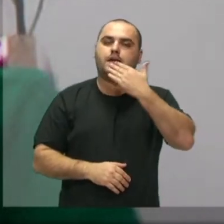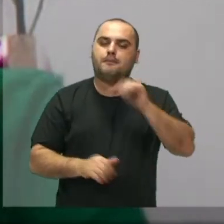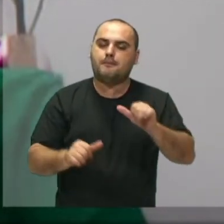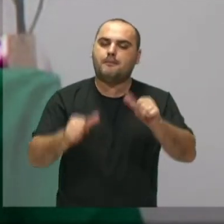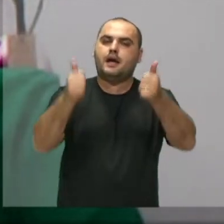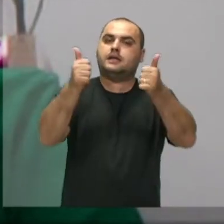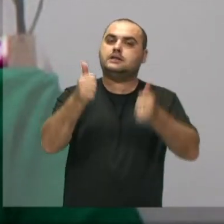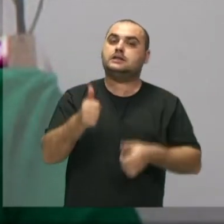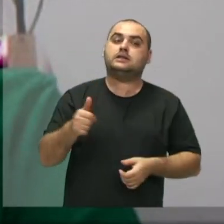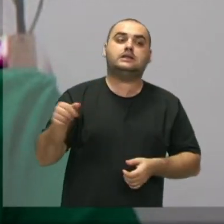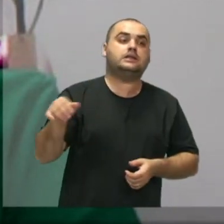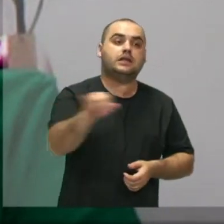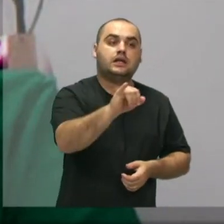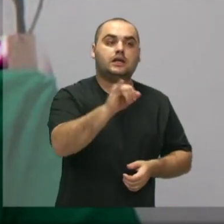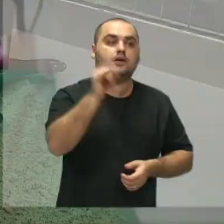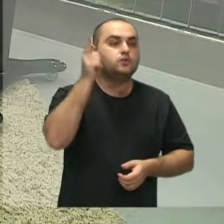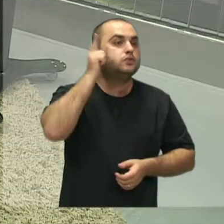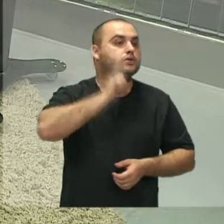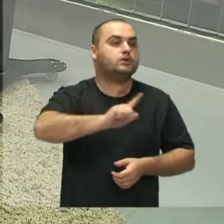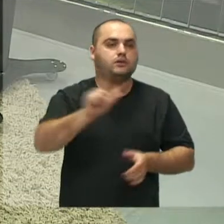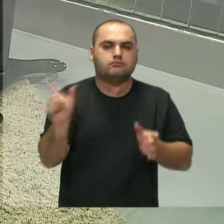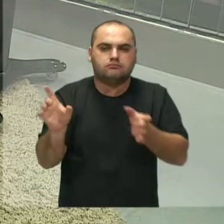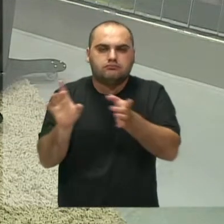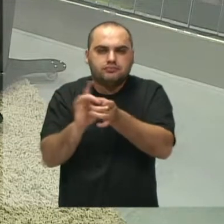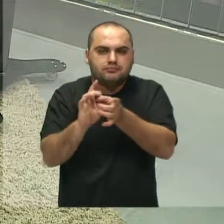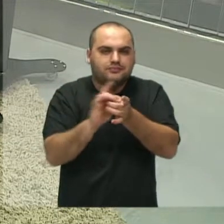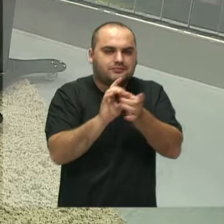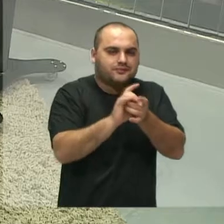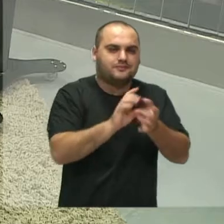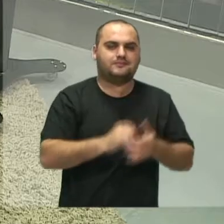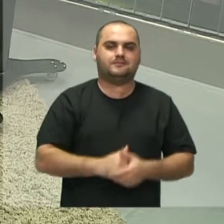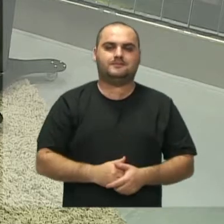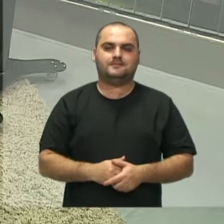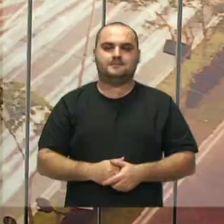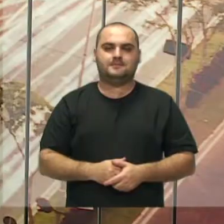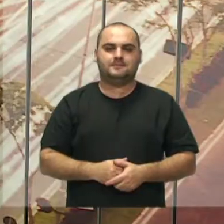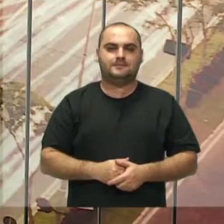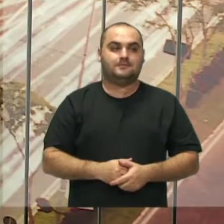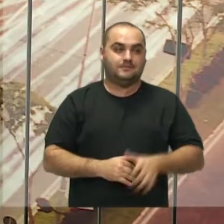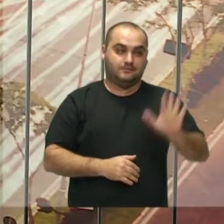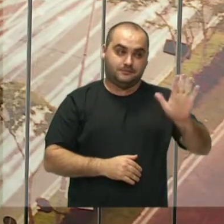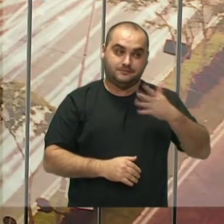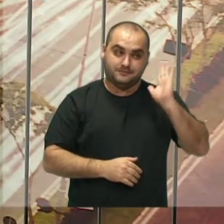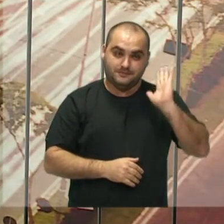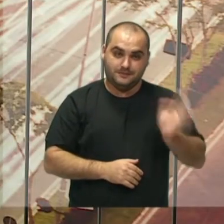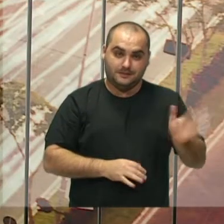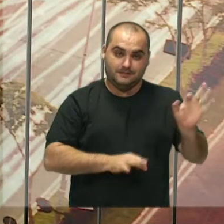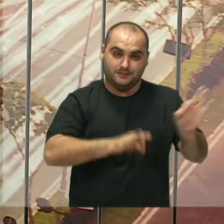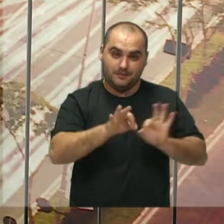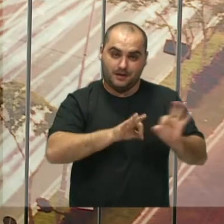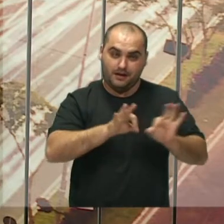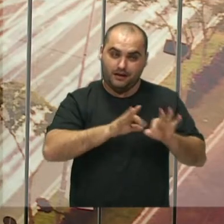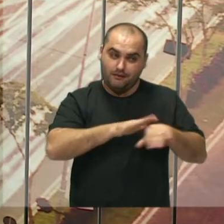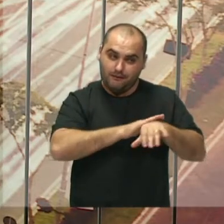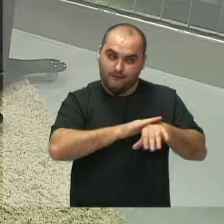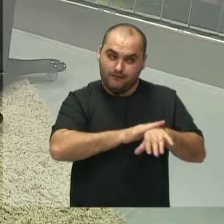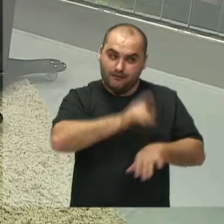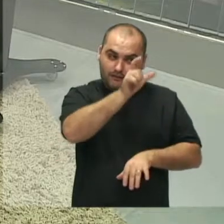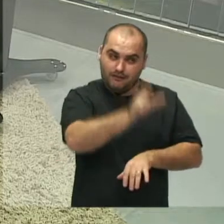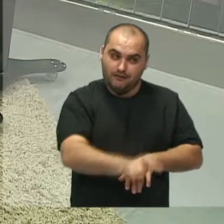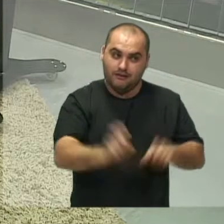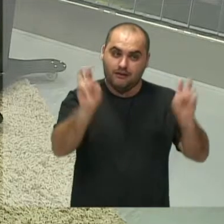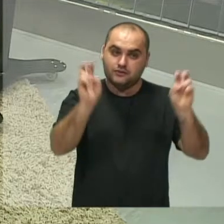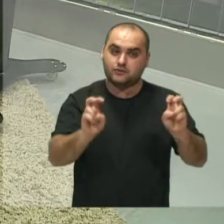pouquinho, a gente consegue fazer muito. Cris, você tocou num assunto, já estava preparado aqui para poder conversar contigo sobre isso também, que é